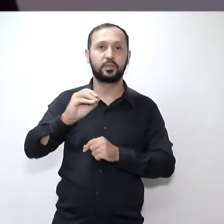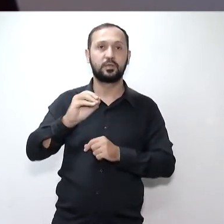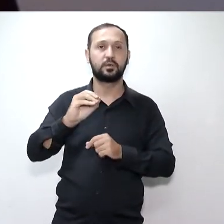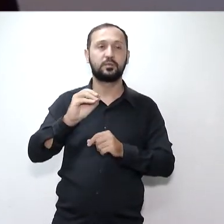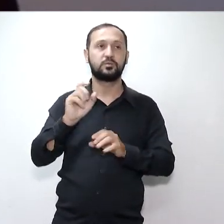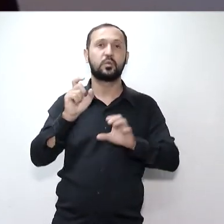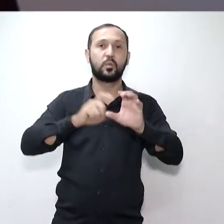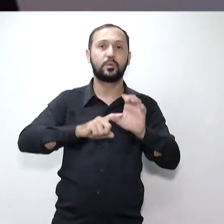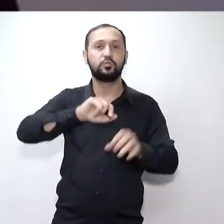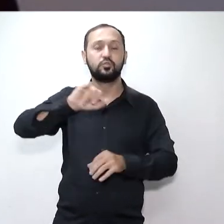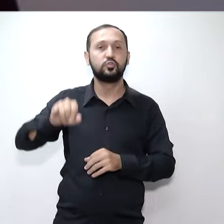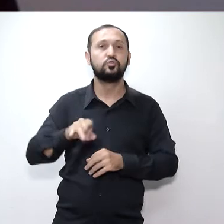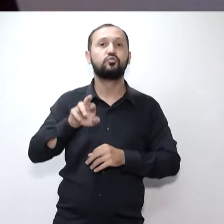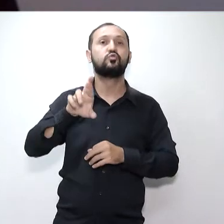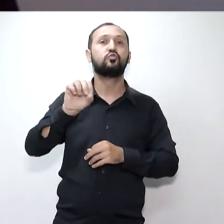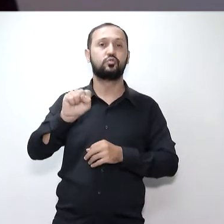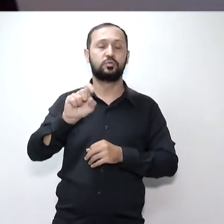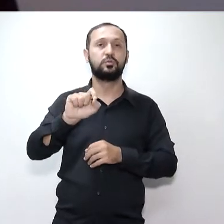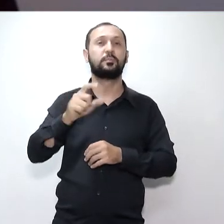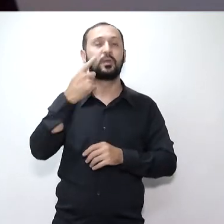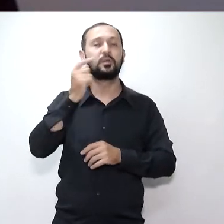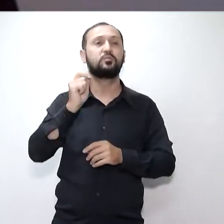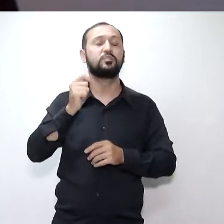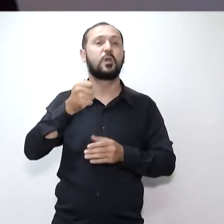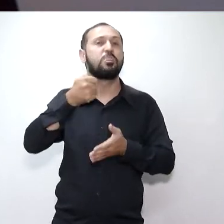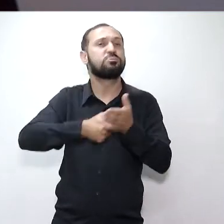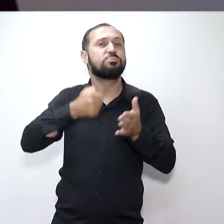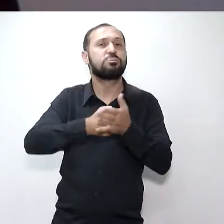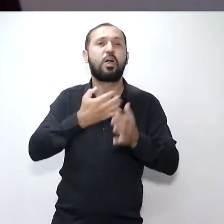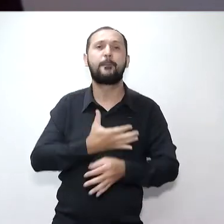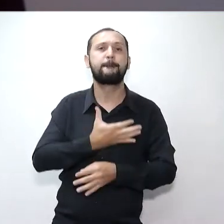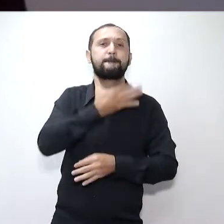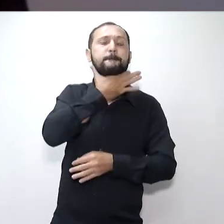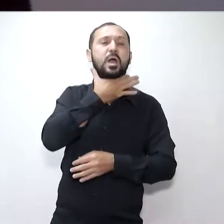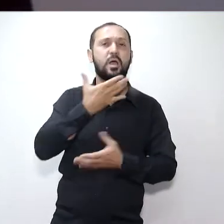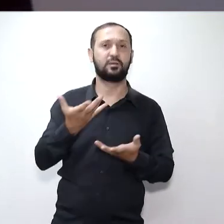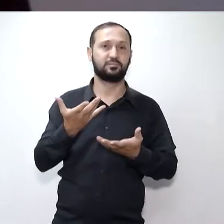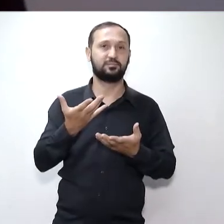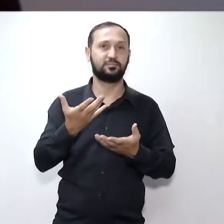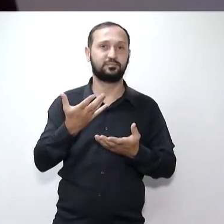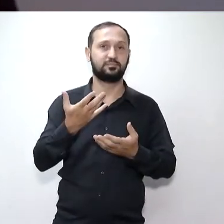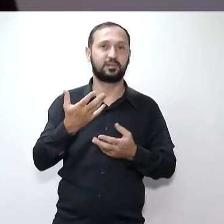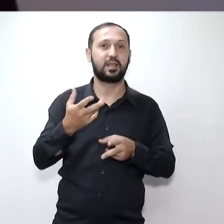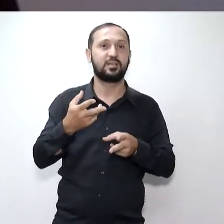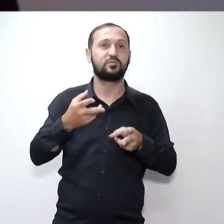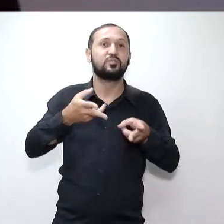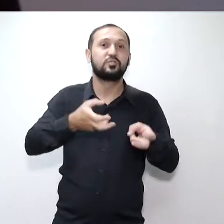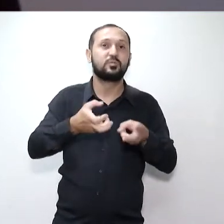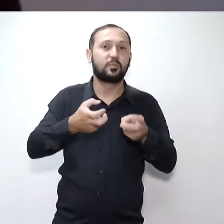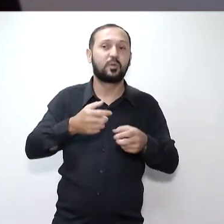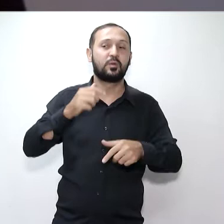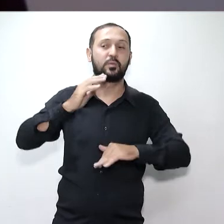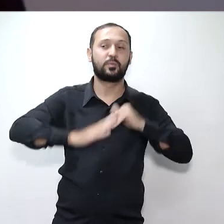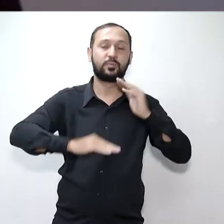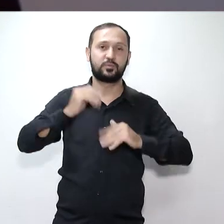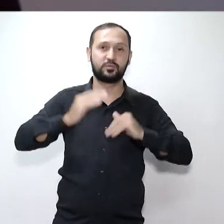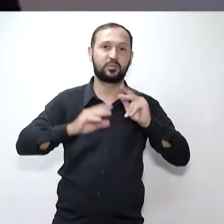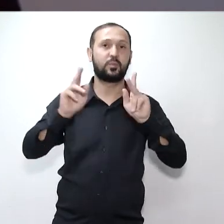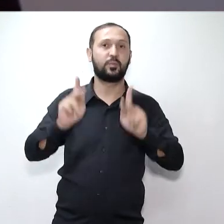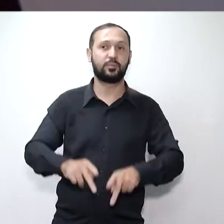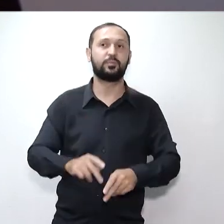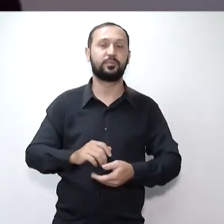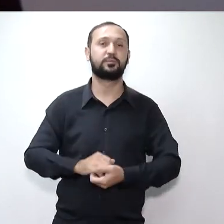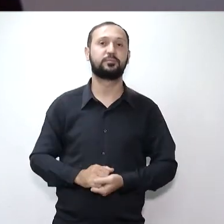nesse relacionamento com os bancos, para que, tendo sido aprovada a cobrança de juros, que eles